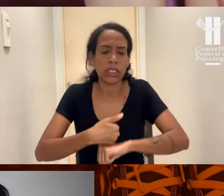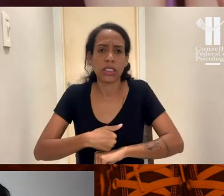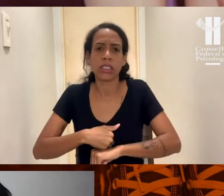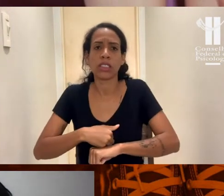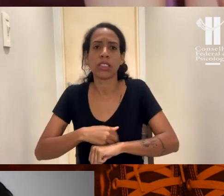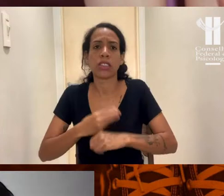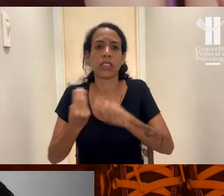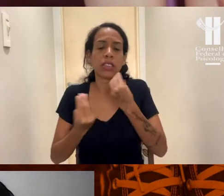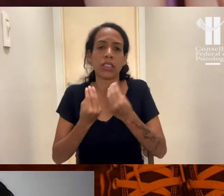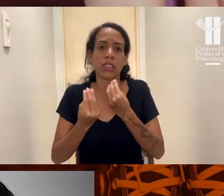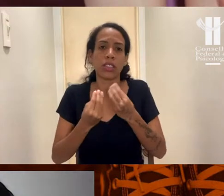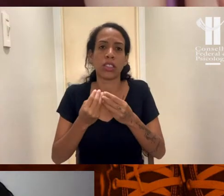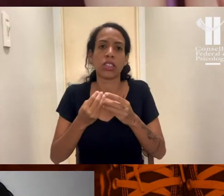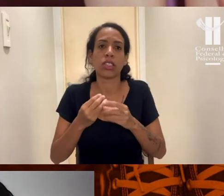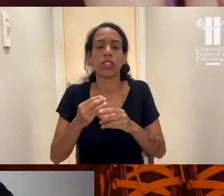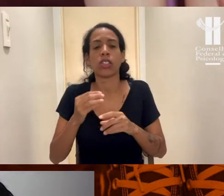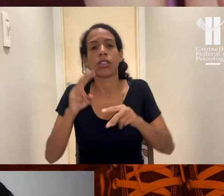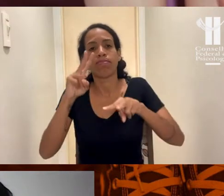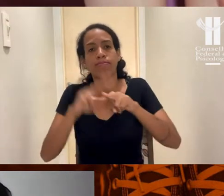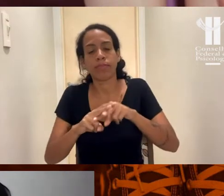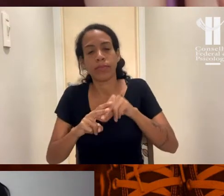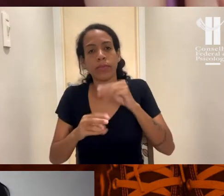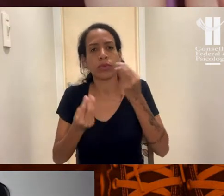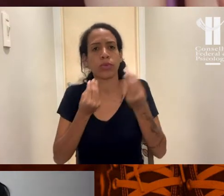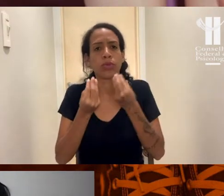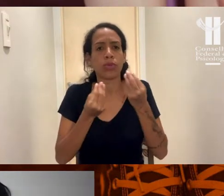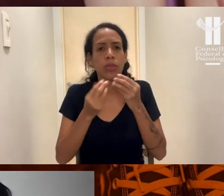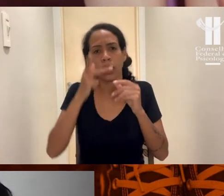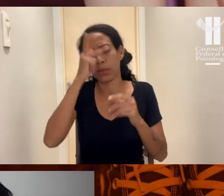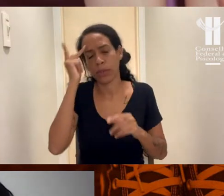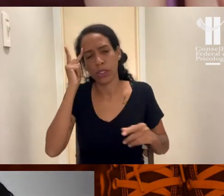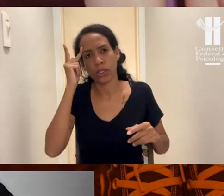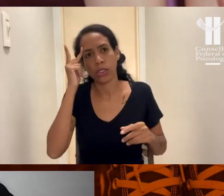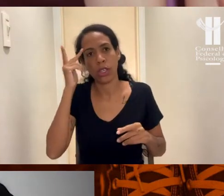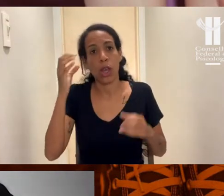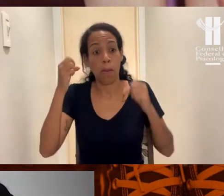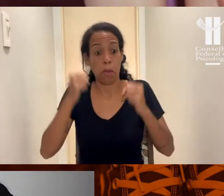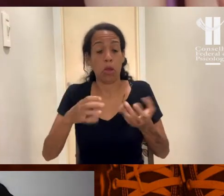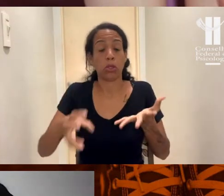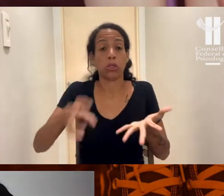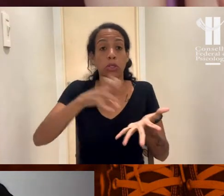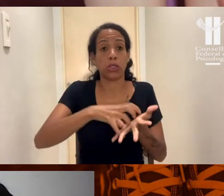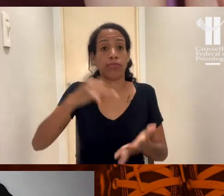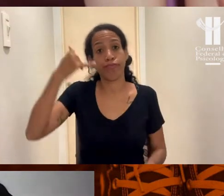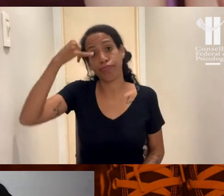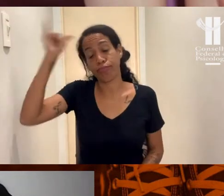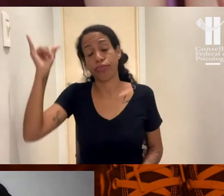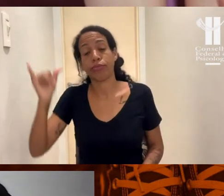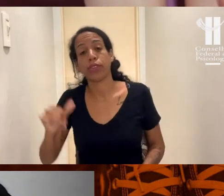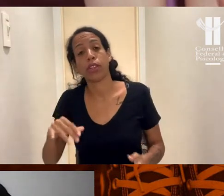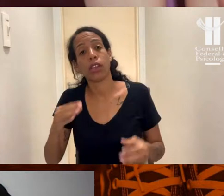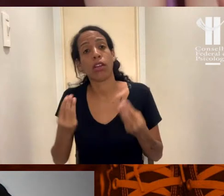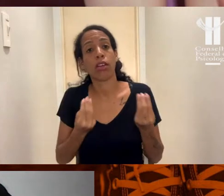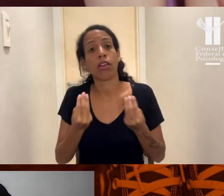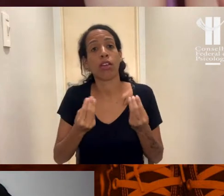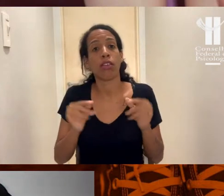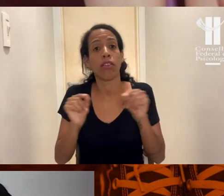atendimentos socioeducativos, né? Como os profissionais podem contribuir para evitar esse tipo de